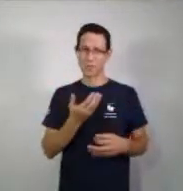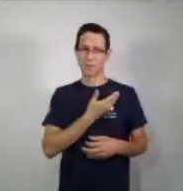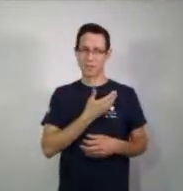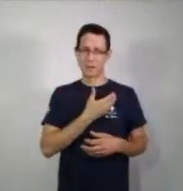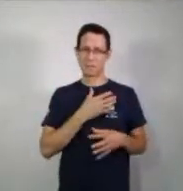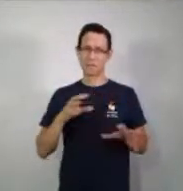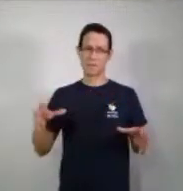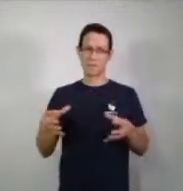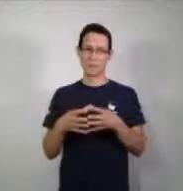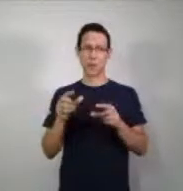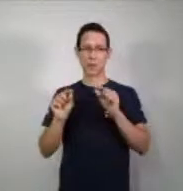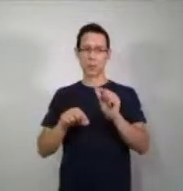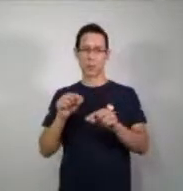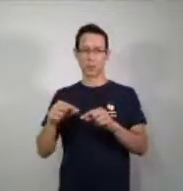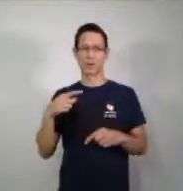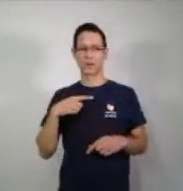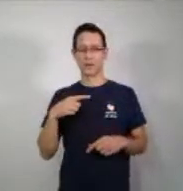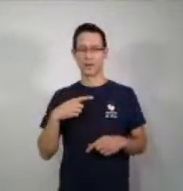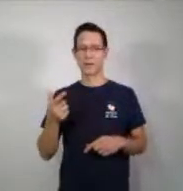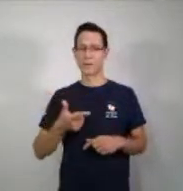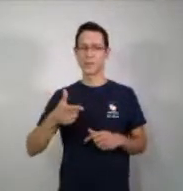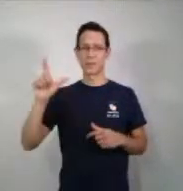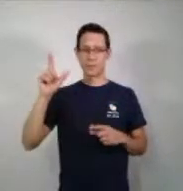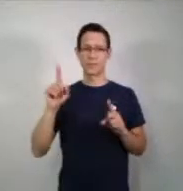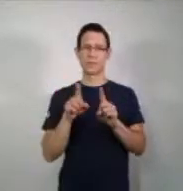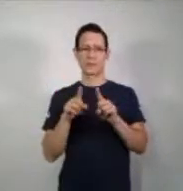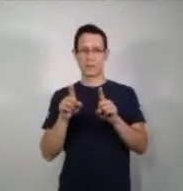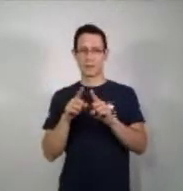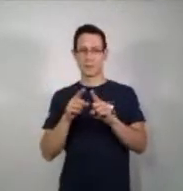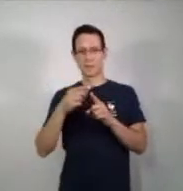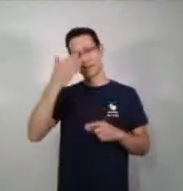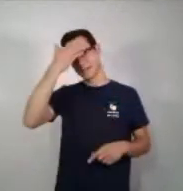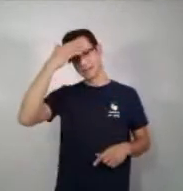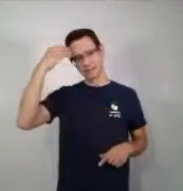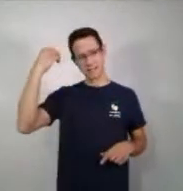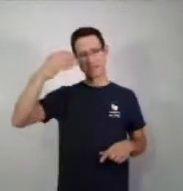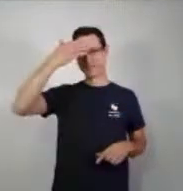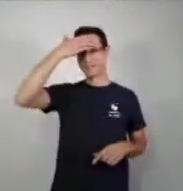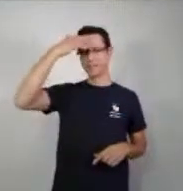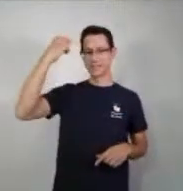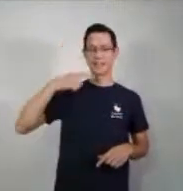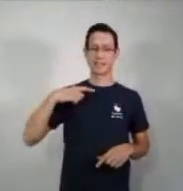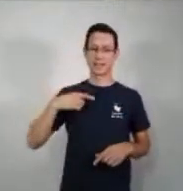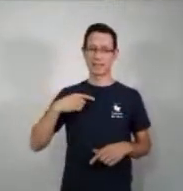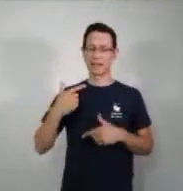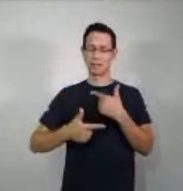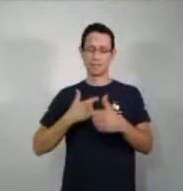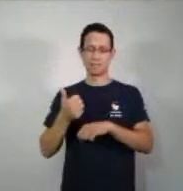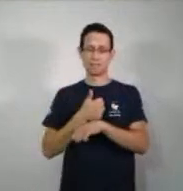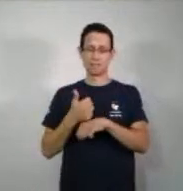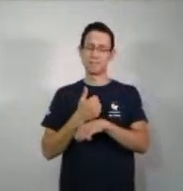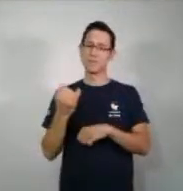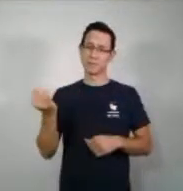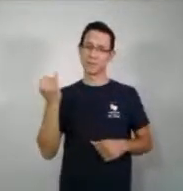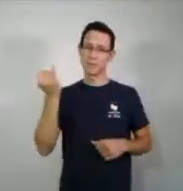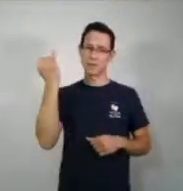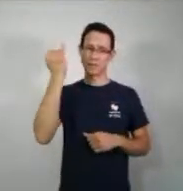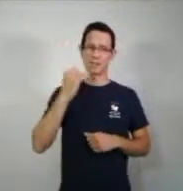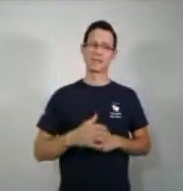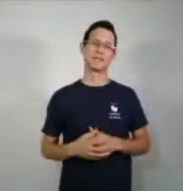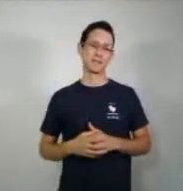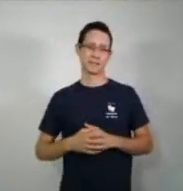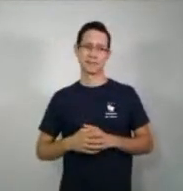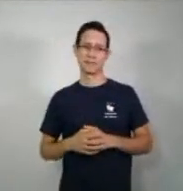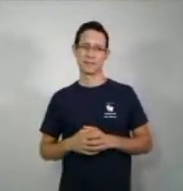Primeiro porque ele é outro também que é bastante esquecido, ele teve uma carreira de diplomata muito importante, ele